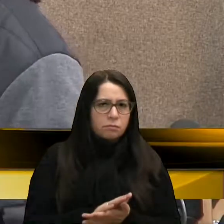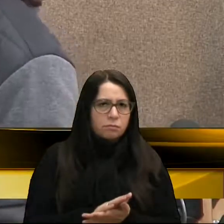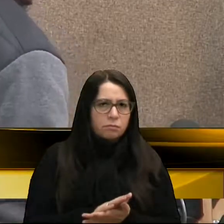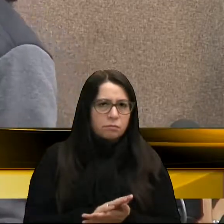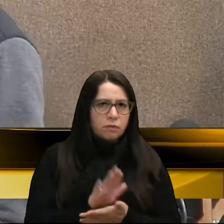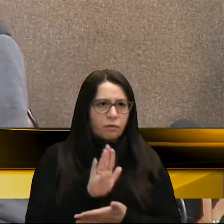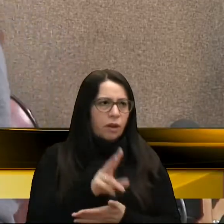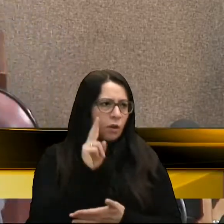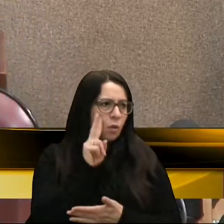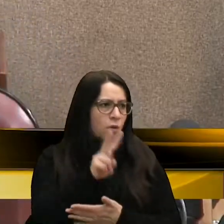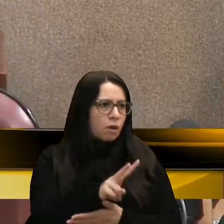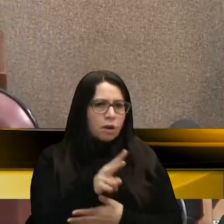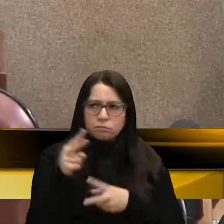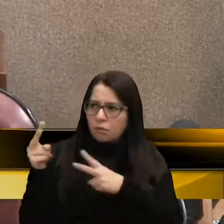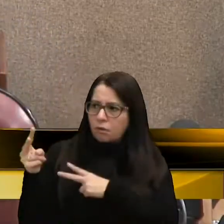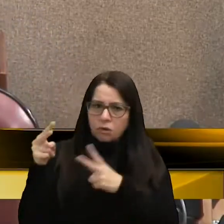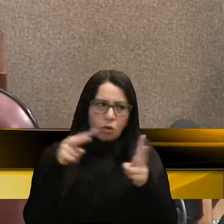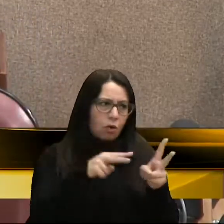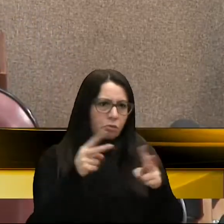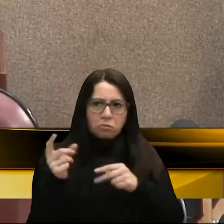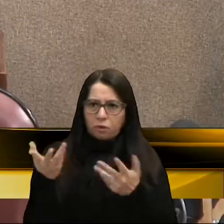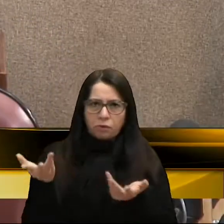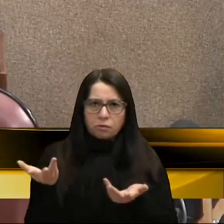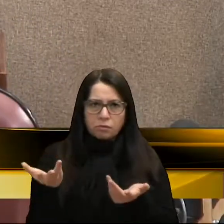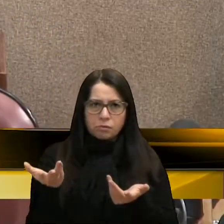Ficar aqui olhando uns para os outros?